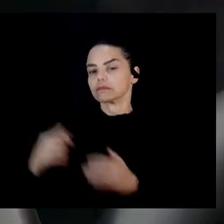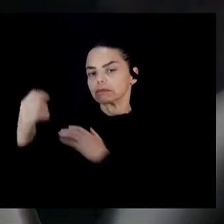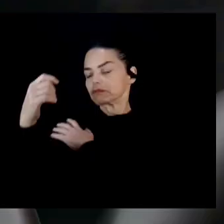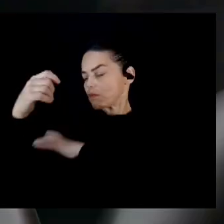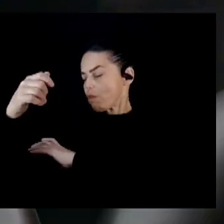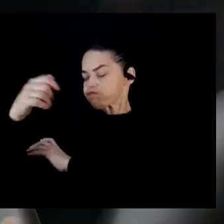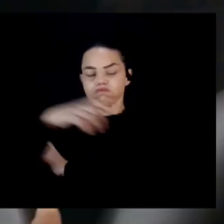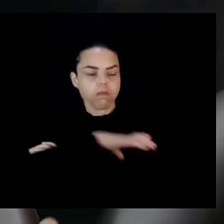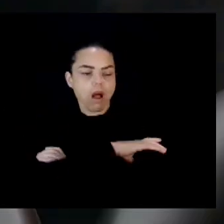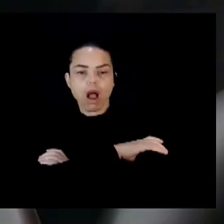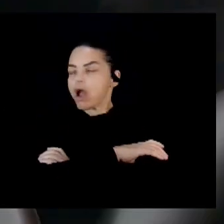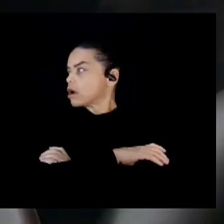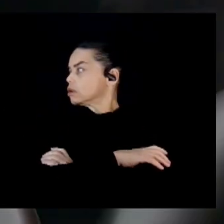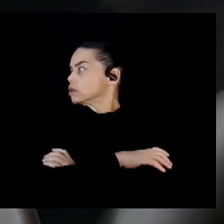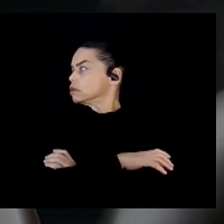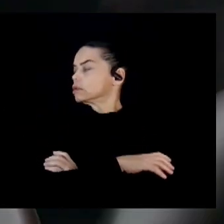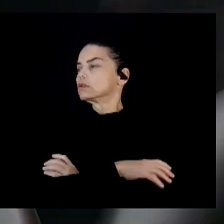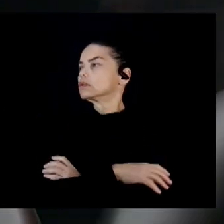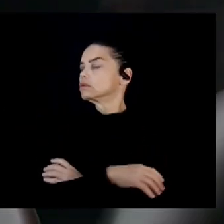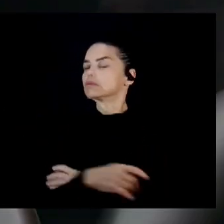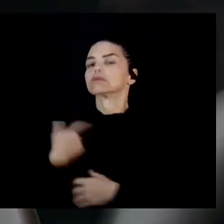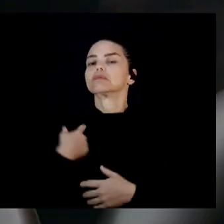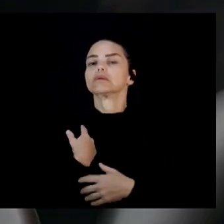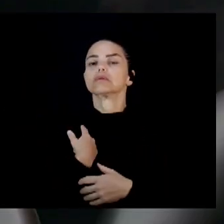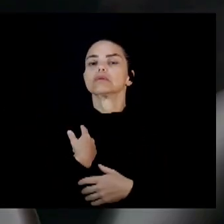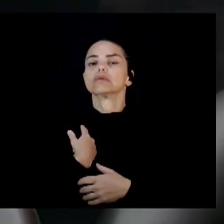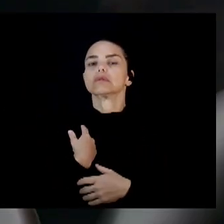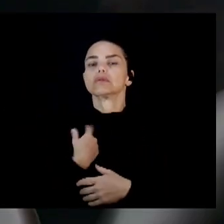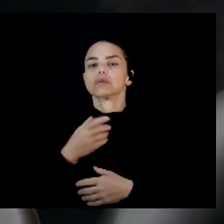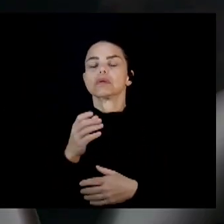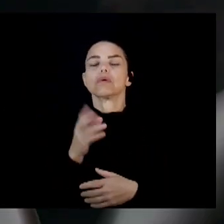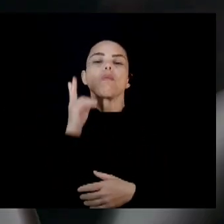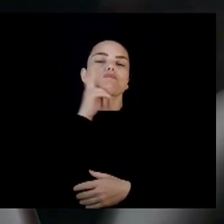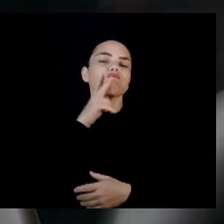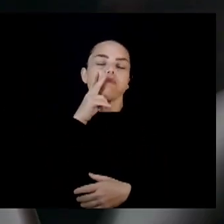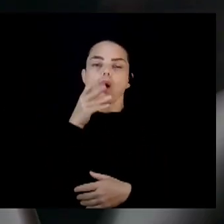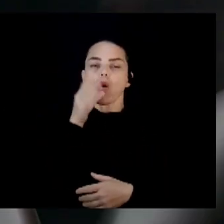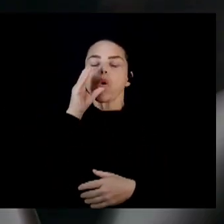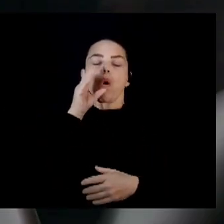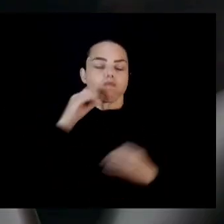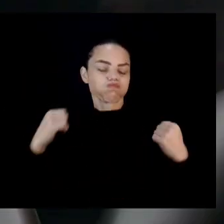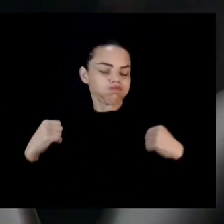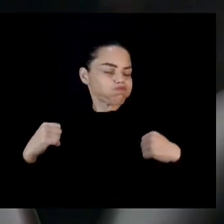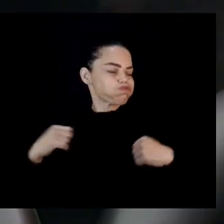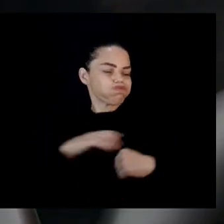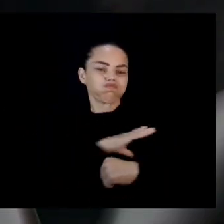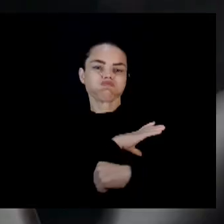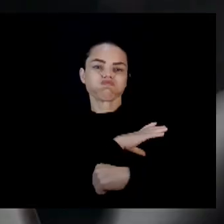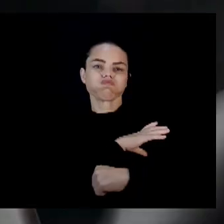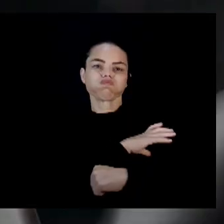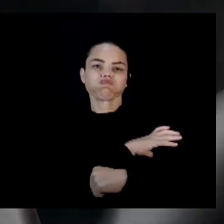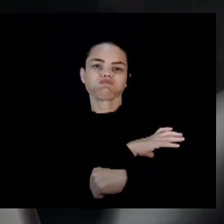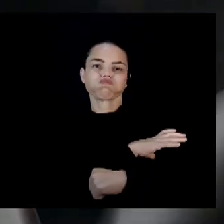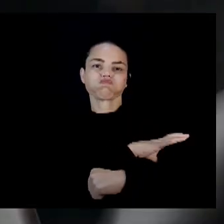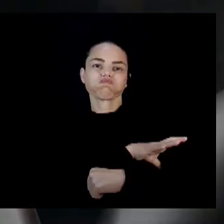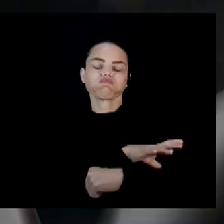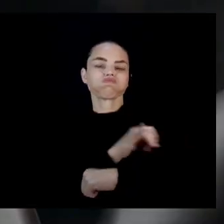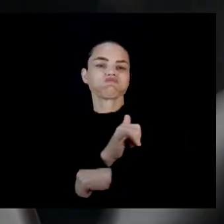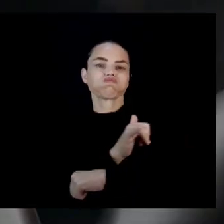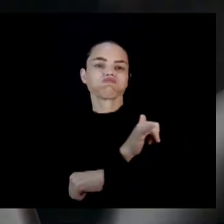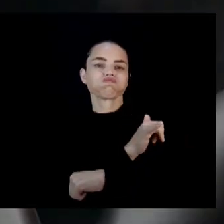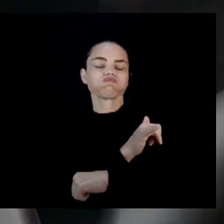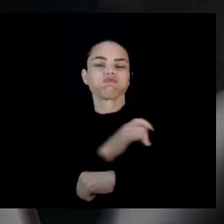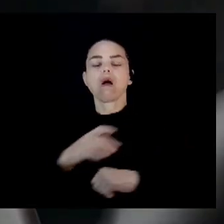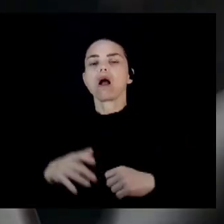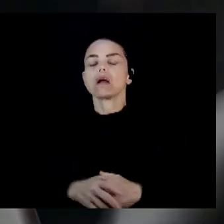muito retida, retenção, eu tomo uma taça de vinho, no outro dia estou muito inchada. Elas começam com esse discurso. E posteriormente, ao longo dos treinos,